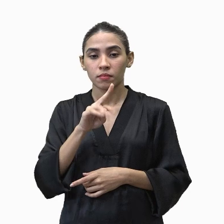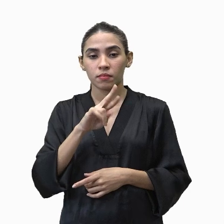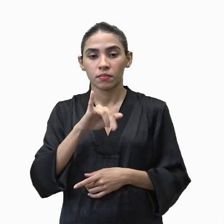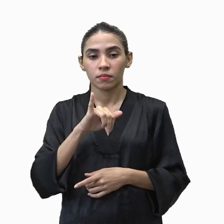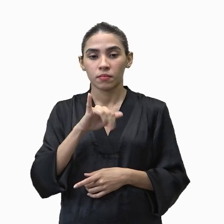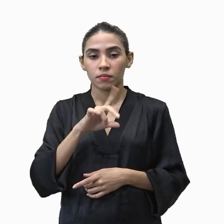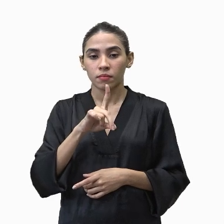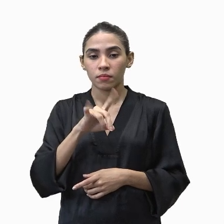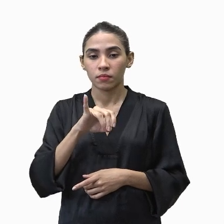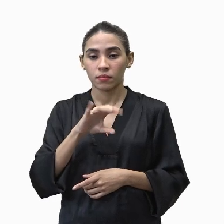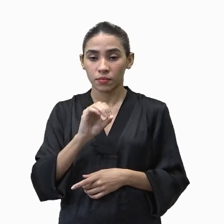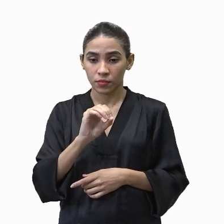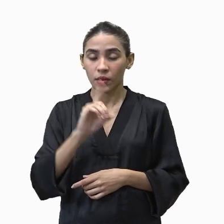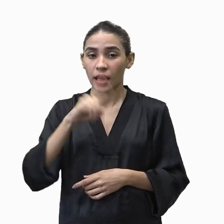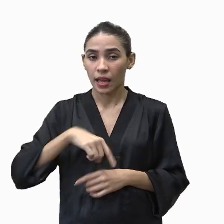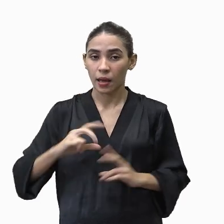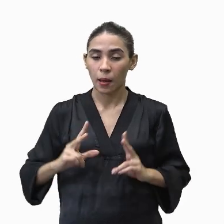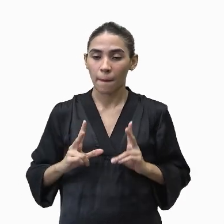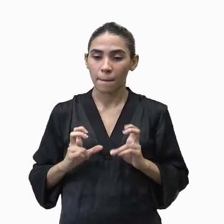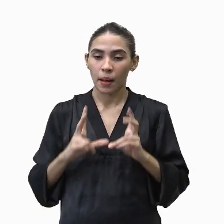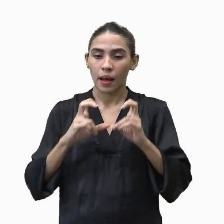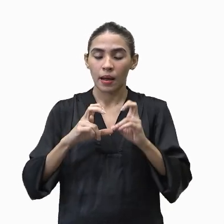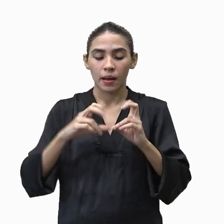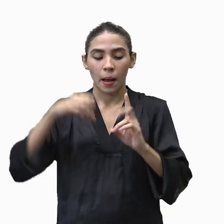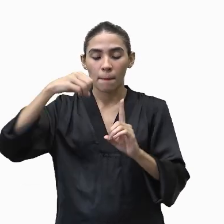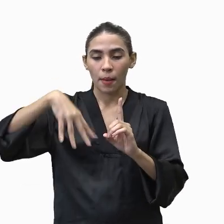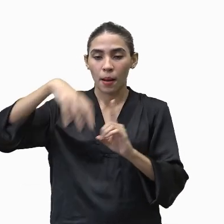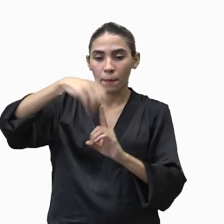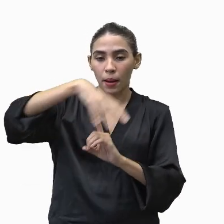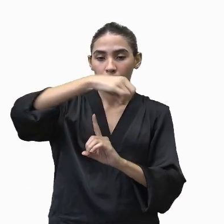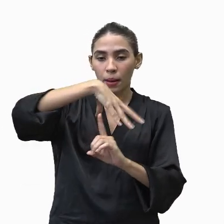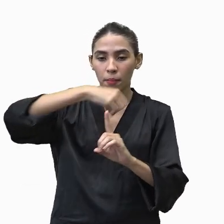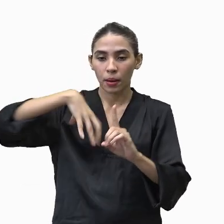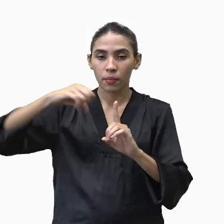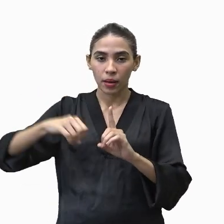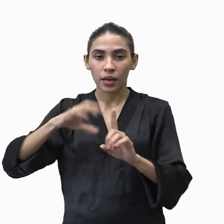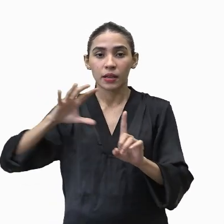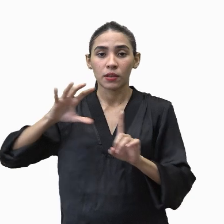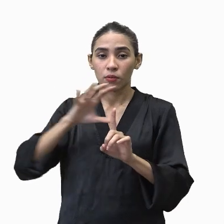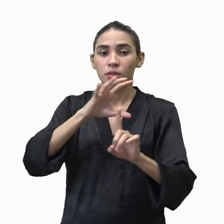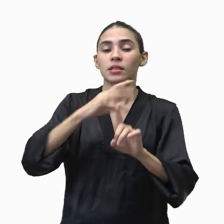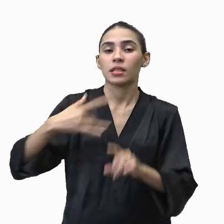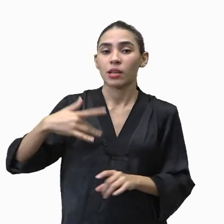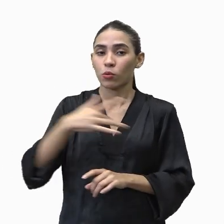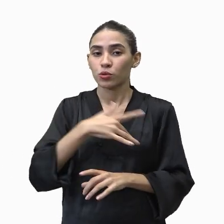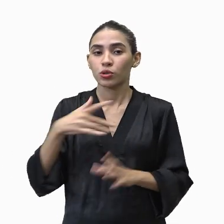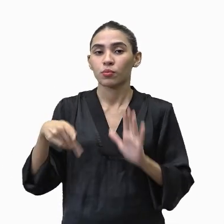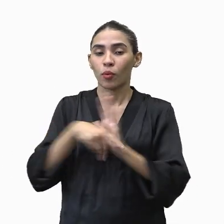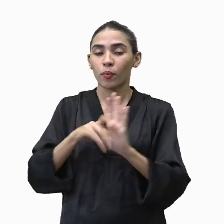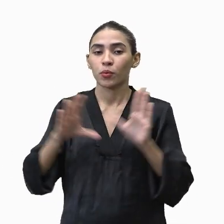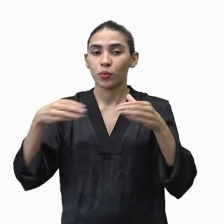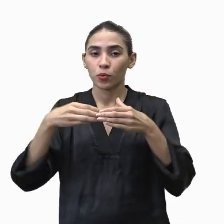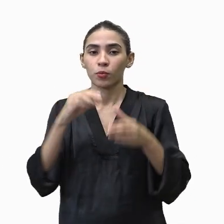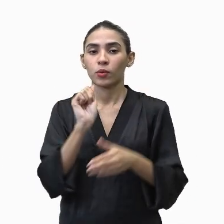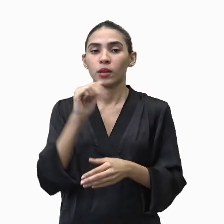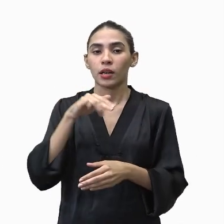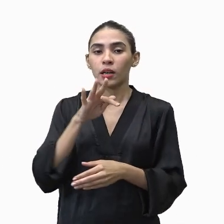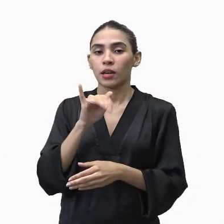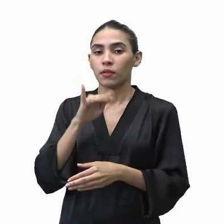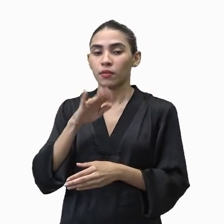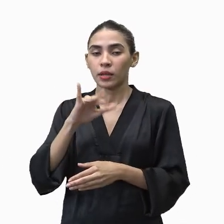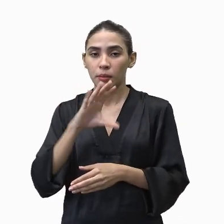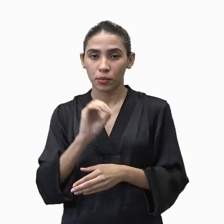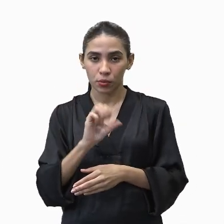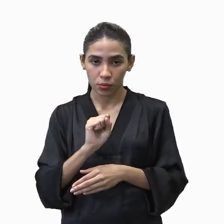eles são fungos que vão afetar a saúde desses indivíduos. Olha só que interessante.